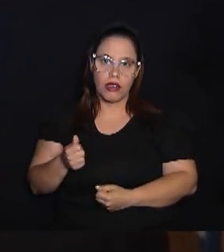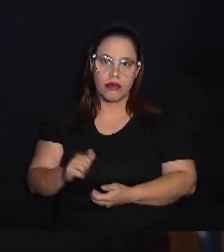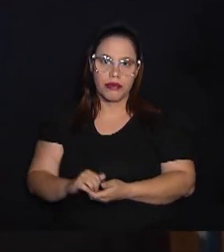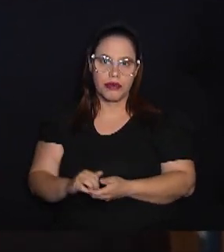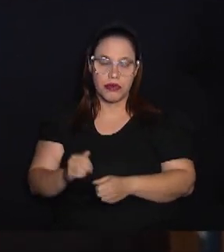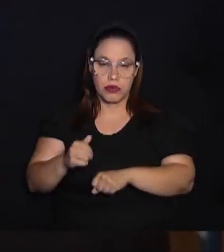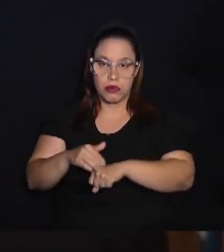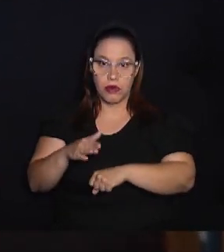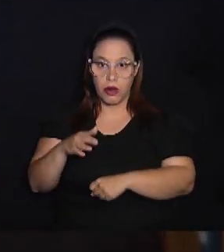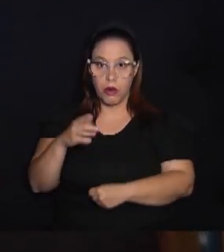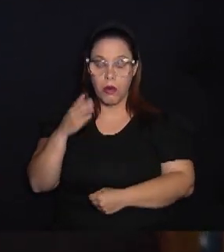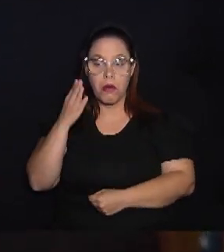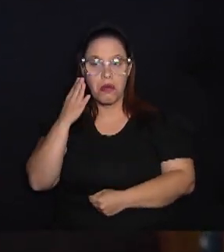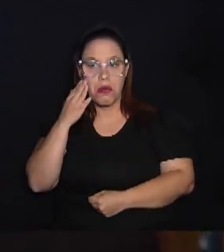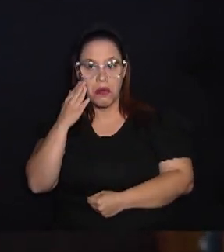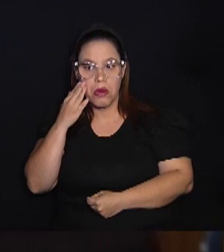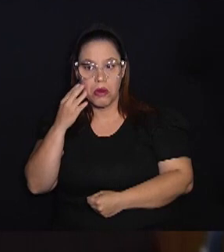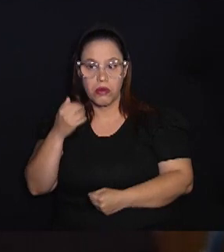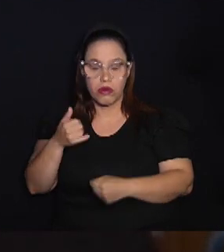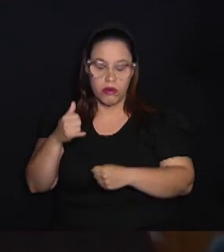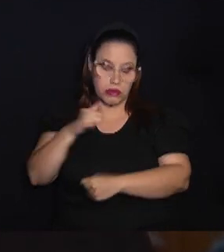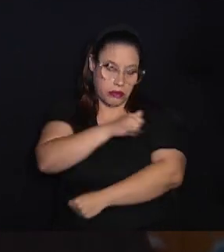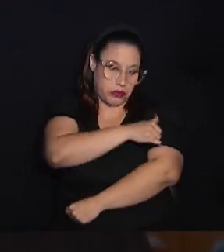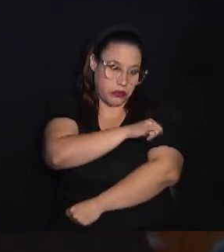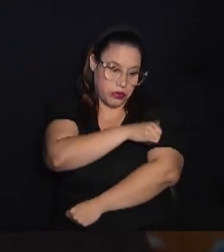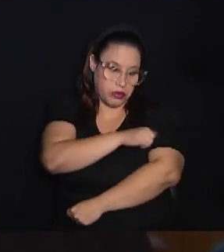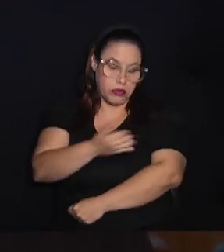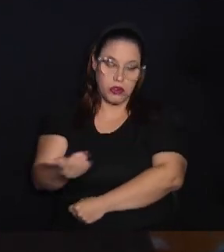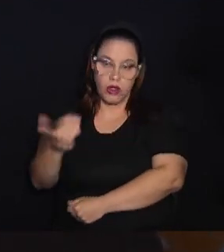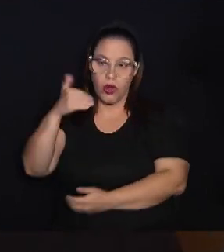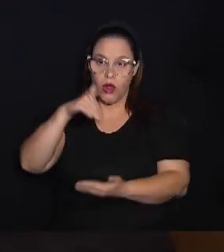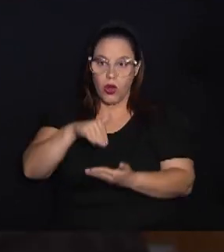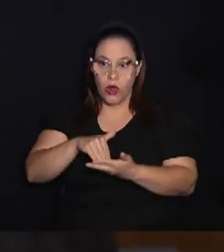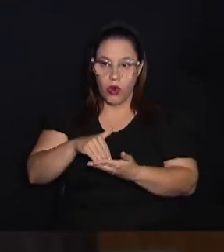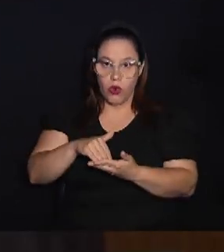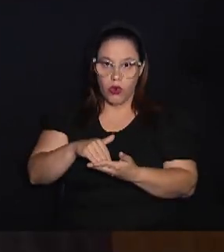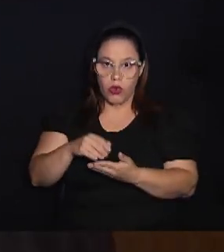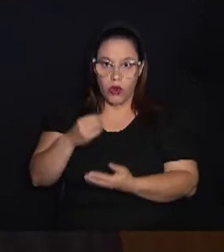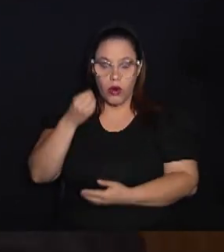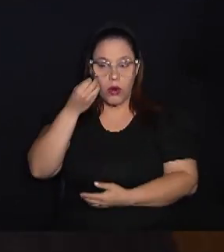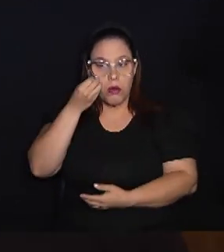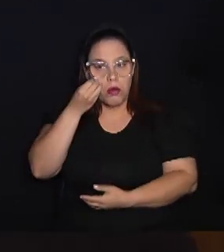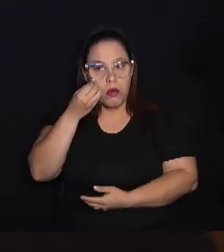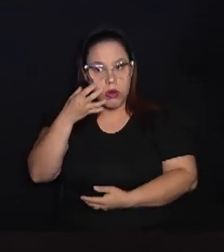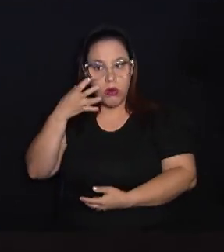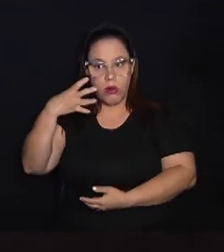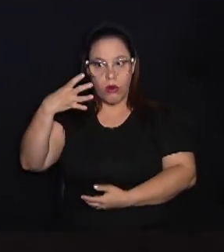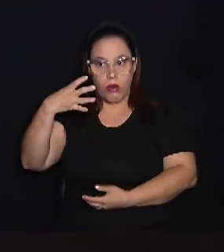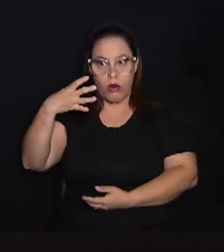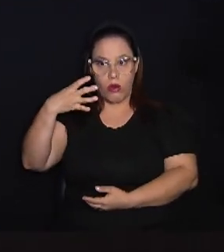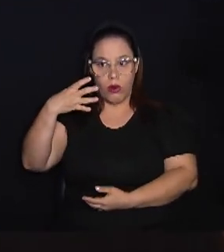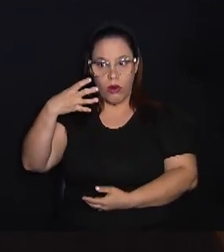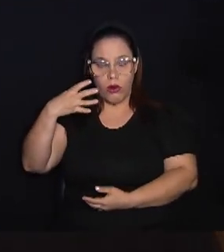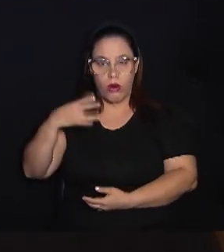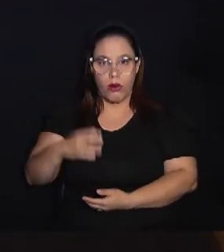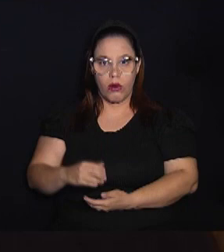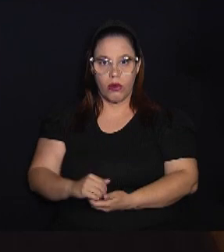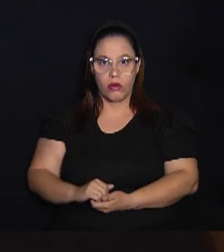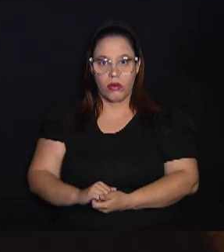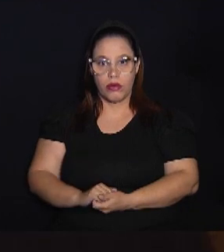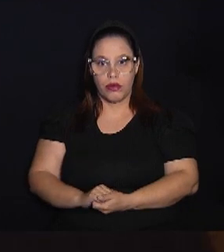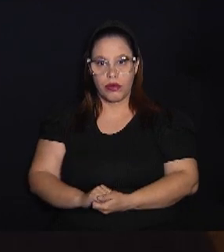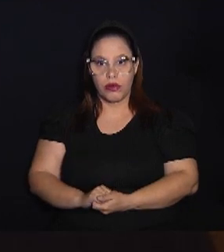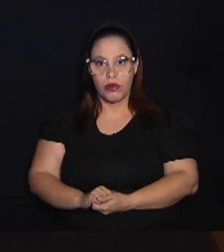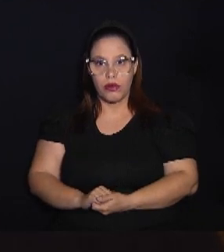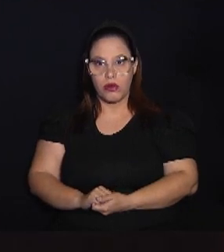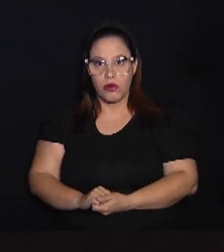quando o meu rosto, eu fui para o Rio de Janeiro, voltei e o meu rosto inchou do lado esquerdo, né? E